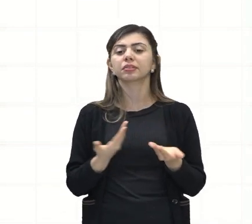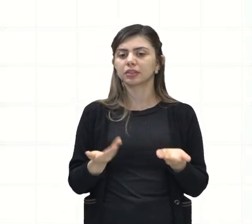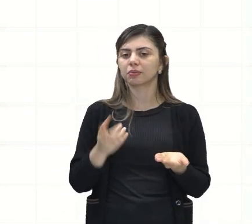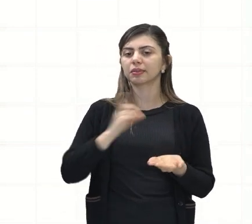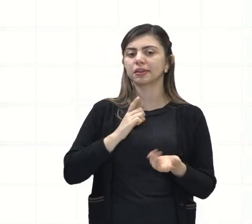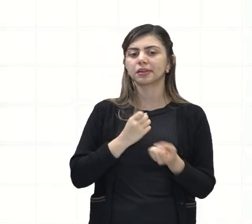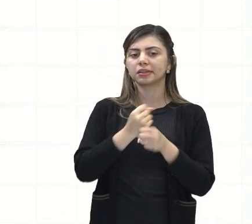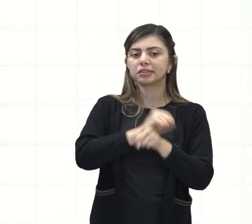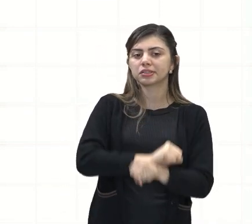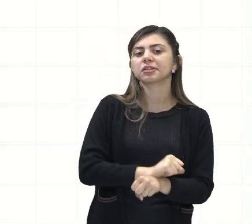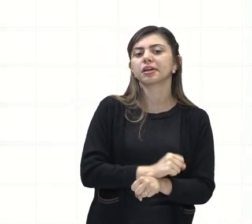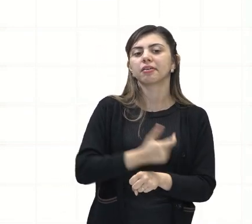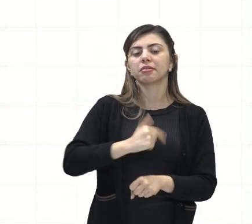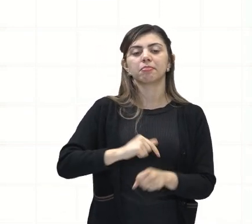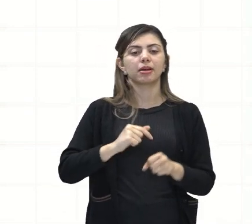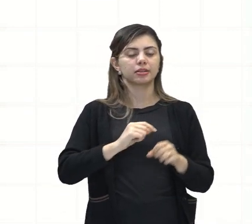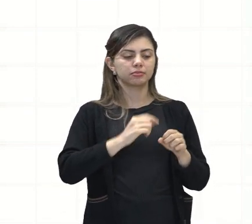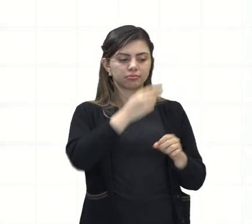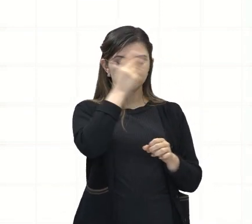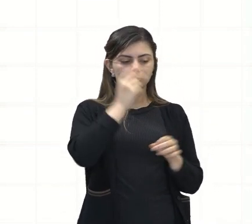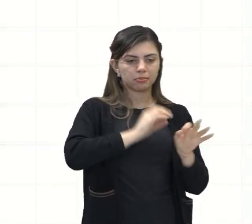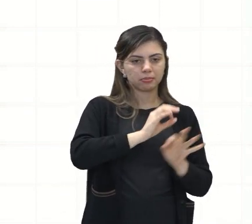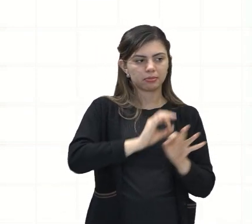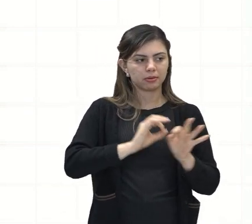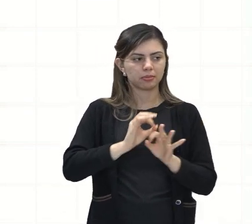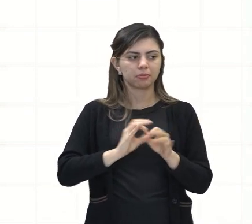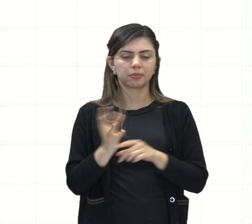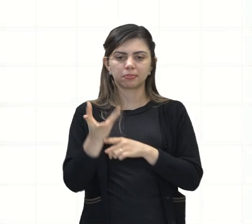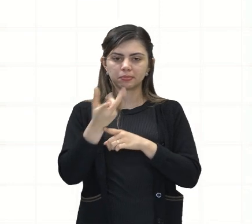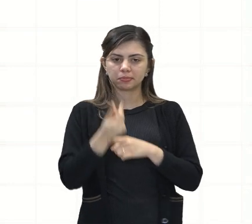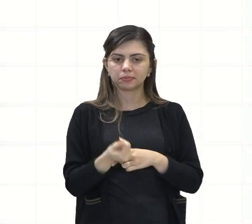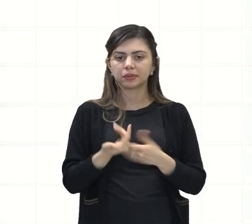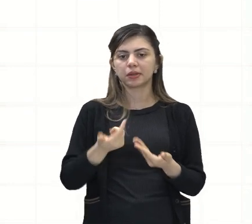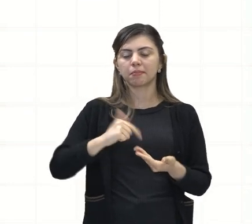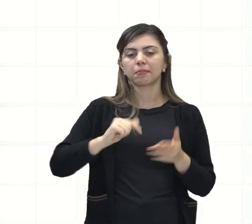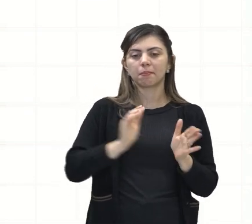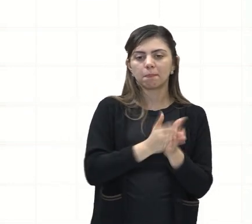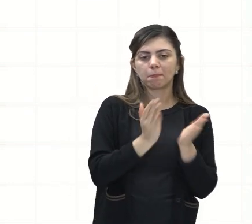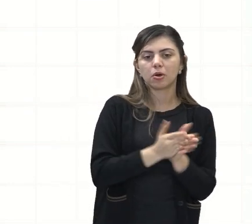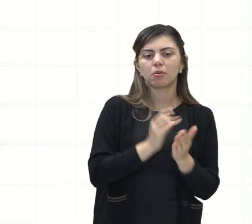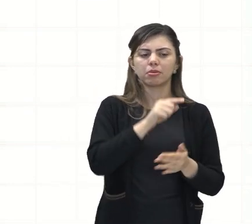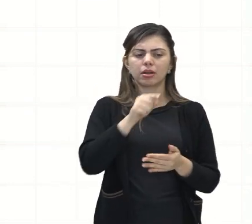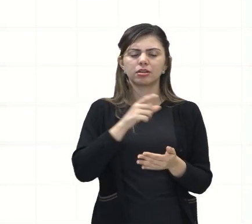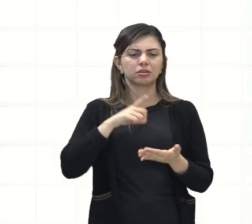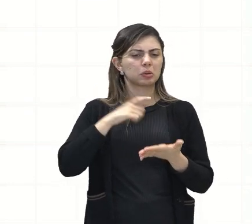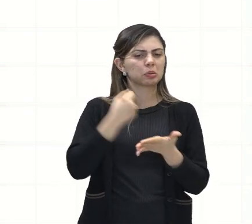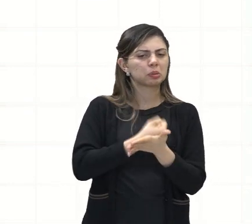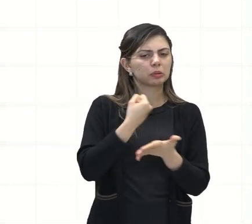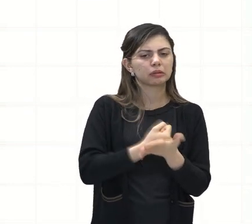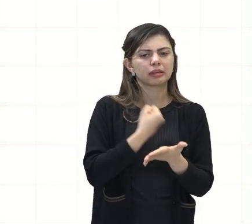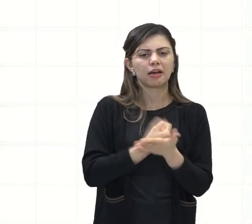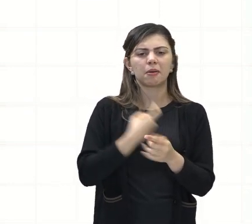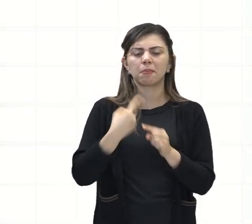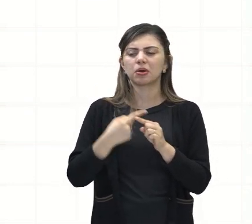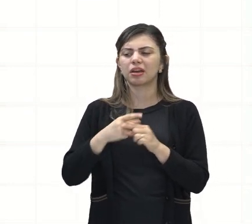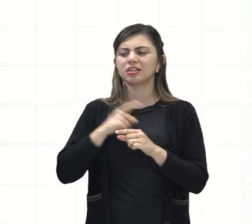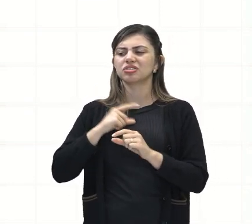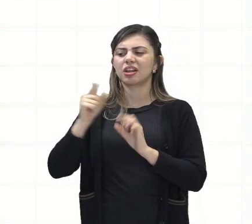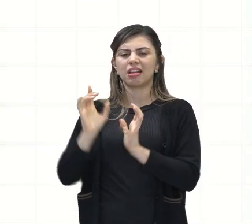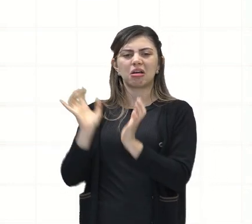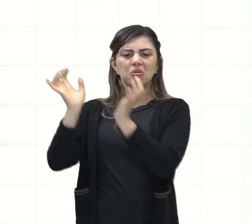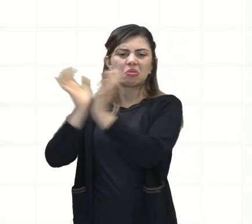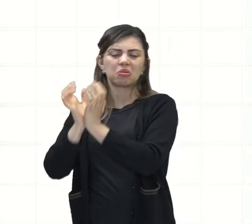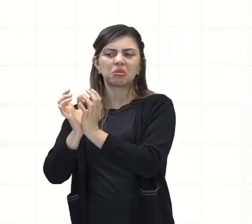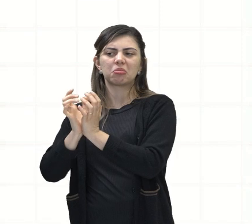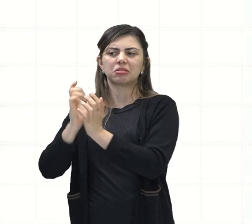e pobres que lutavam para deixarem de ser explorados pela classe dominante, os